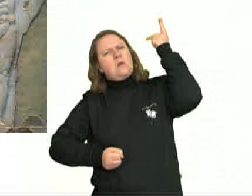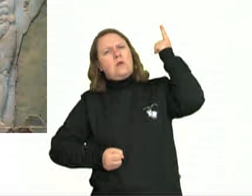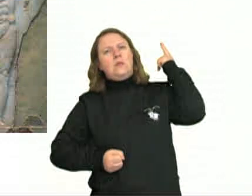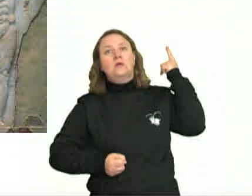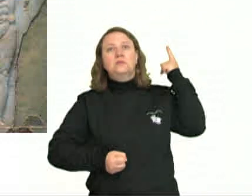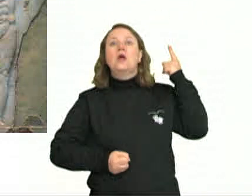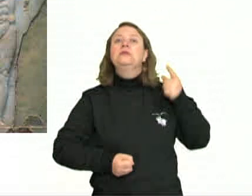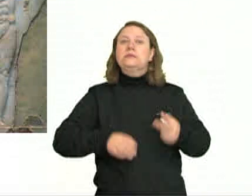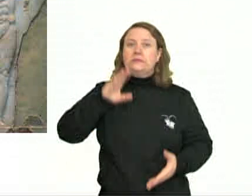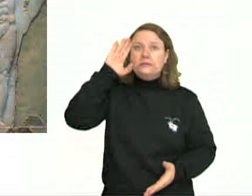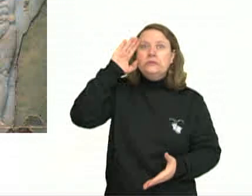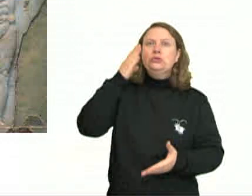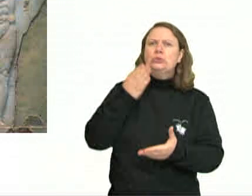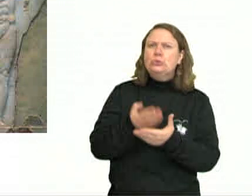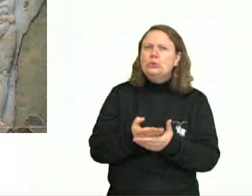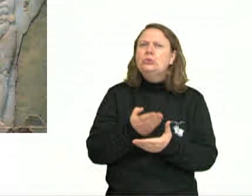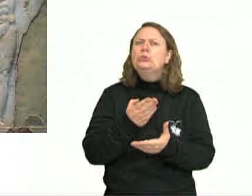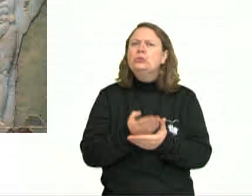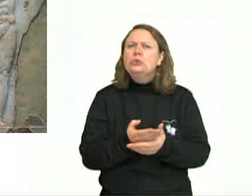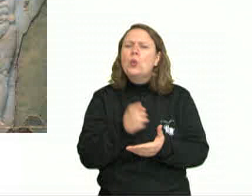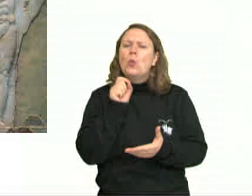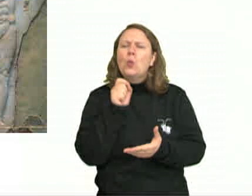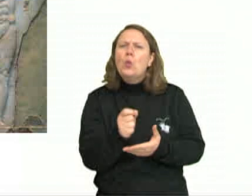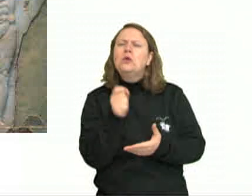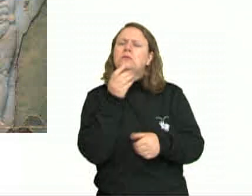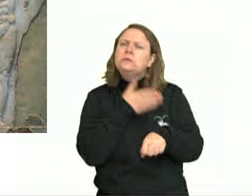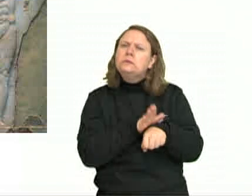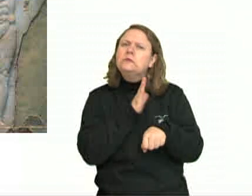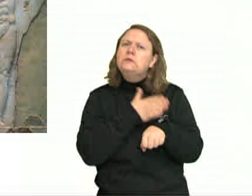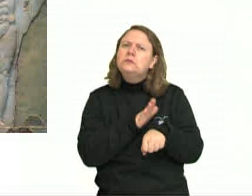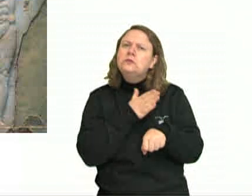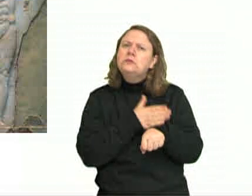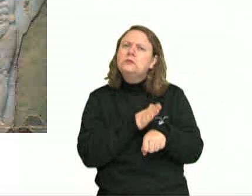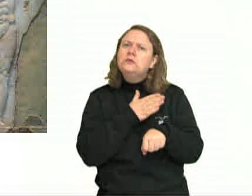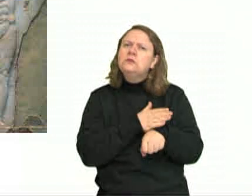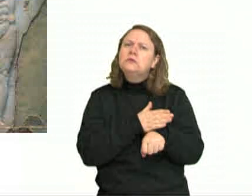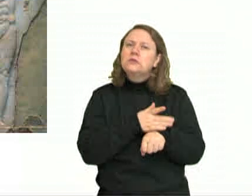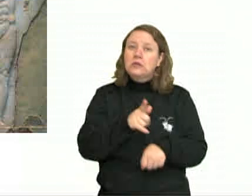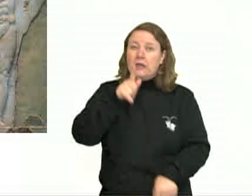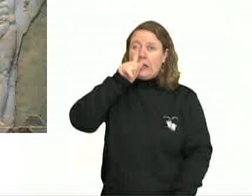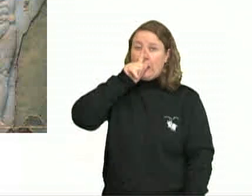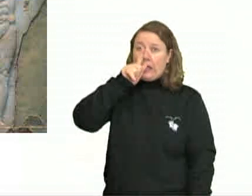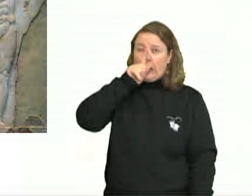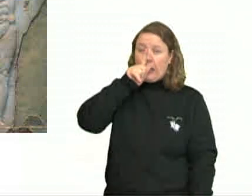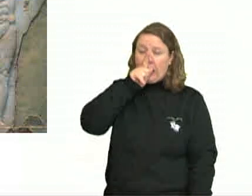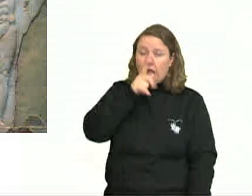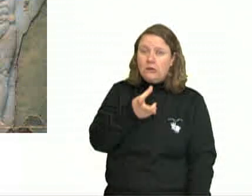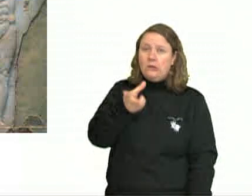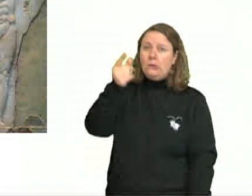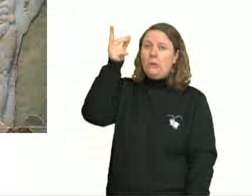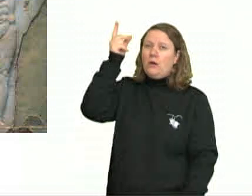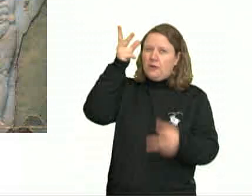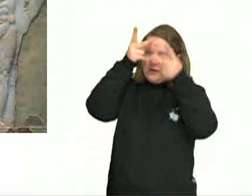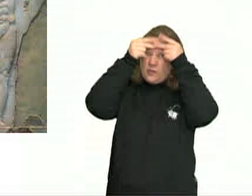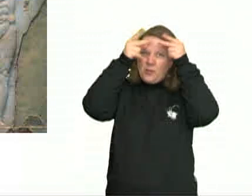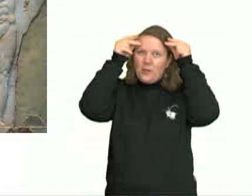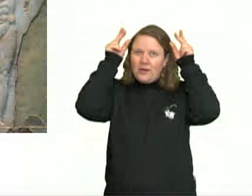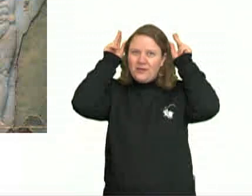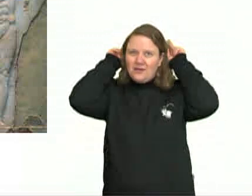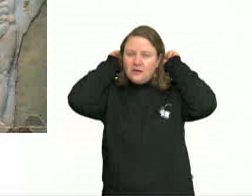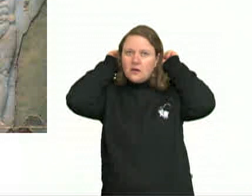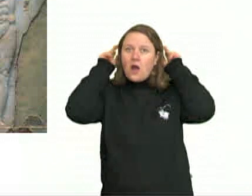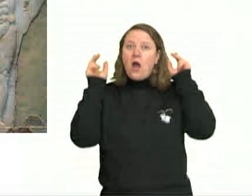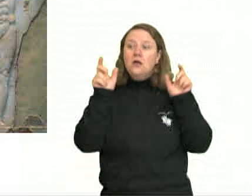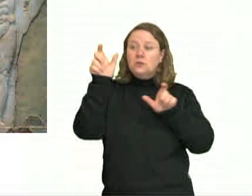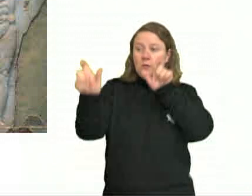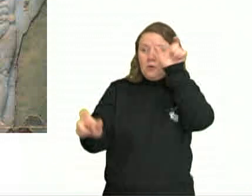Acredita-se que a luta começou a ser praticada no período micênico na Grécia Antiga. Os atletas lutavam